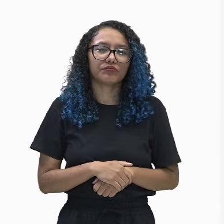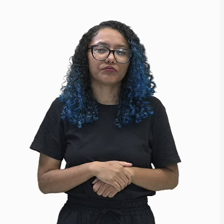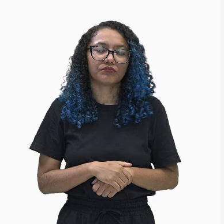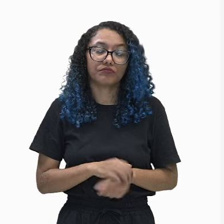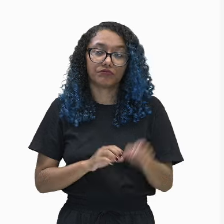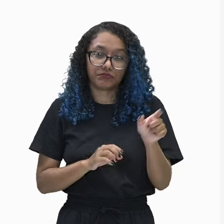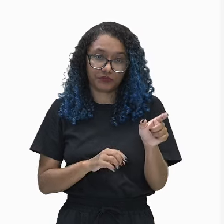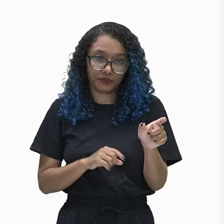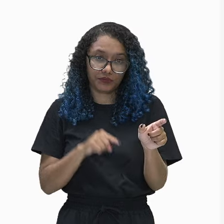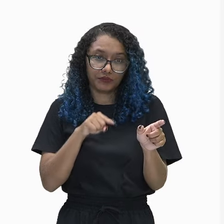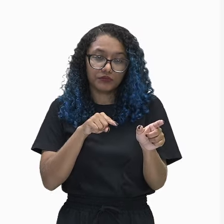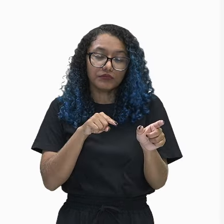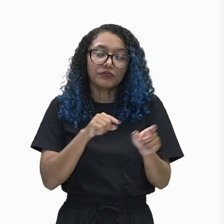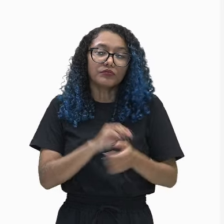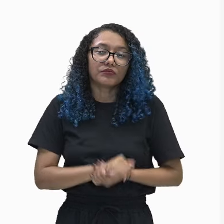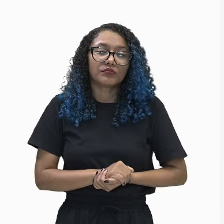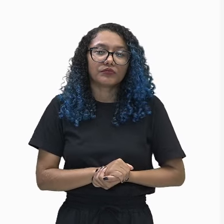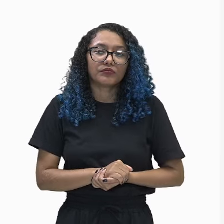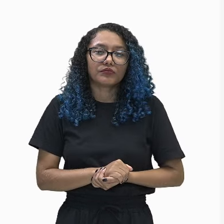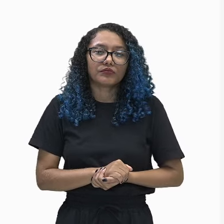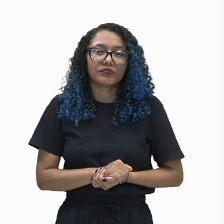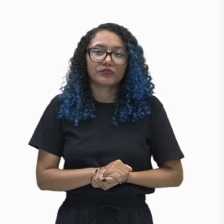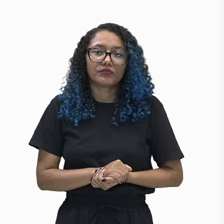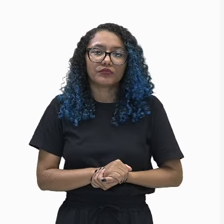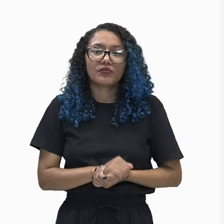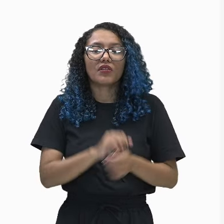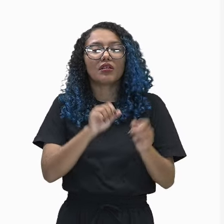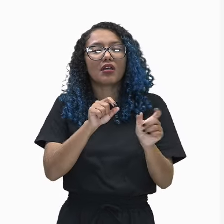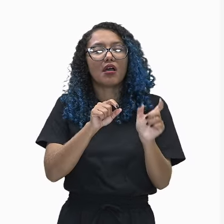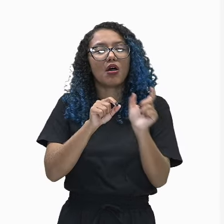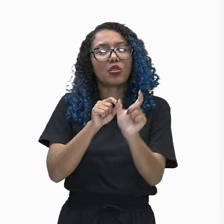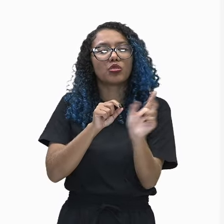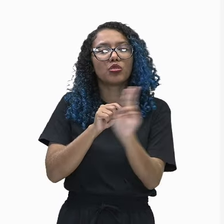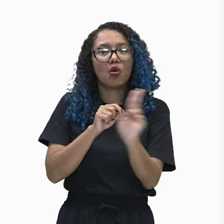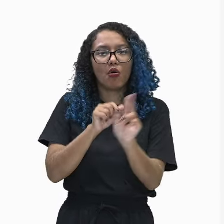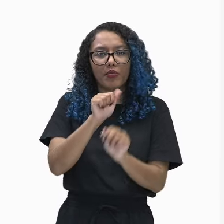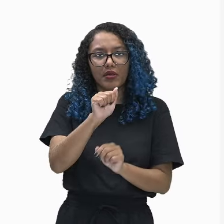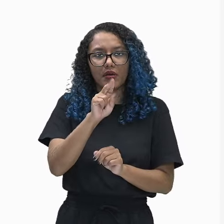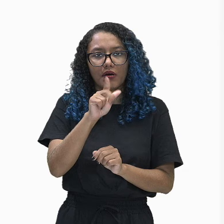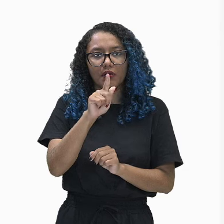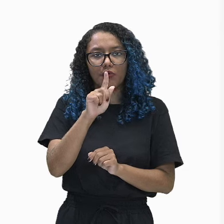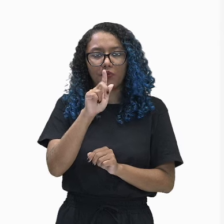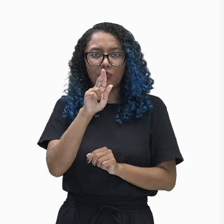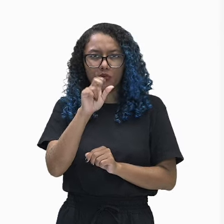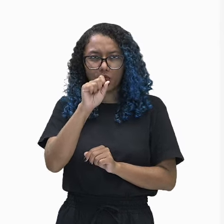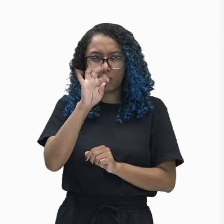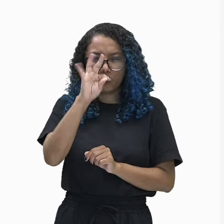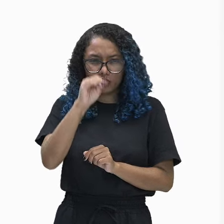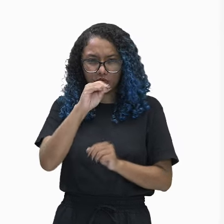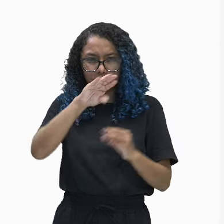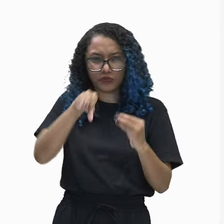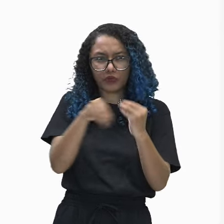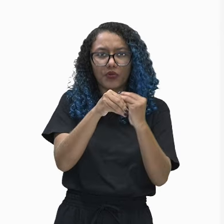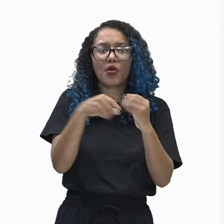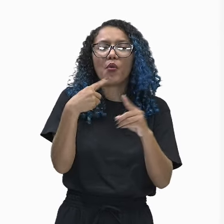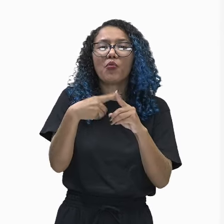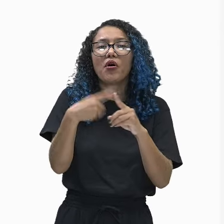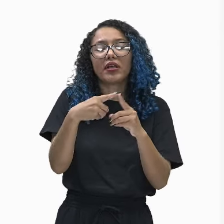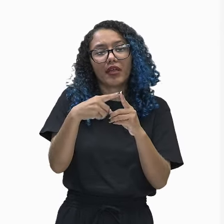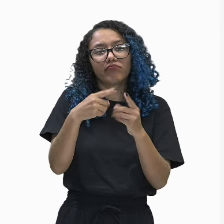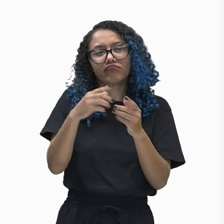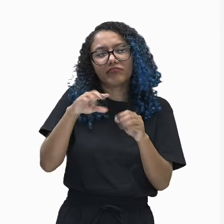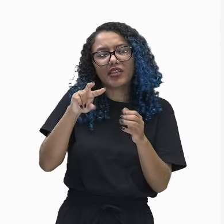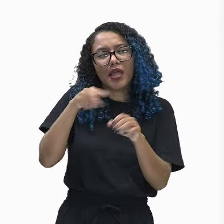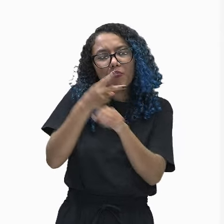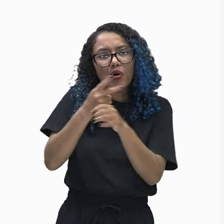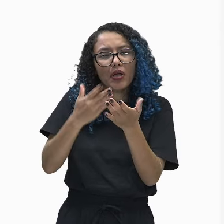Augusto César, tá, gente? O Augusto é um título que ele vai adquirir após tornar-se imperador do Império, era garantir